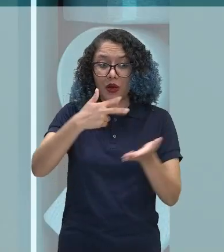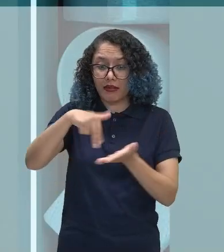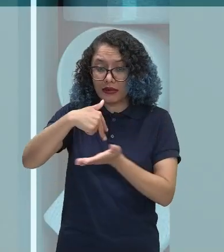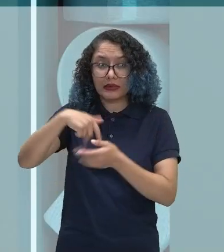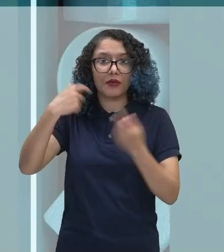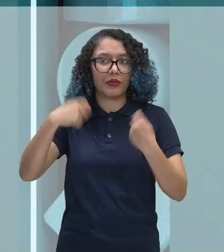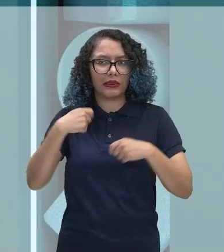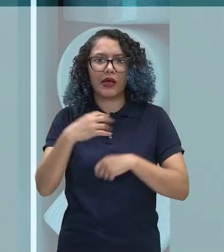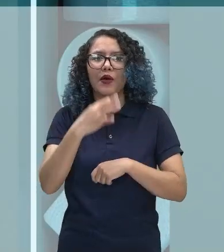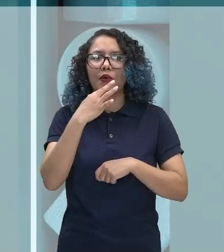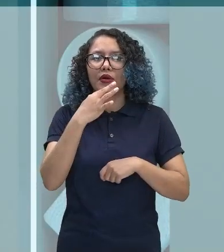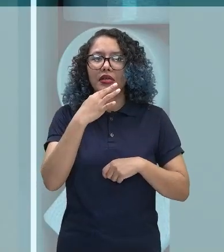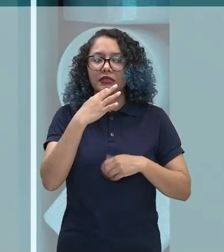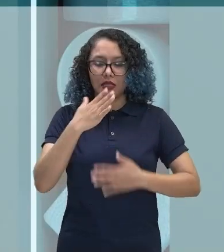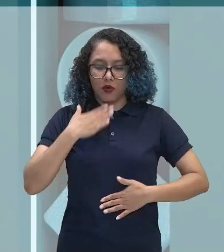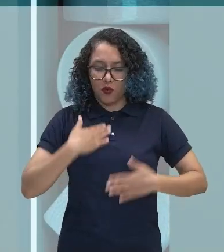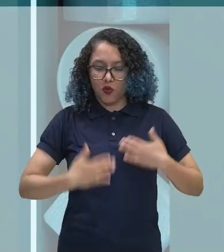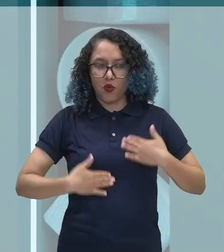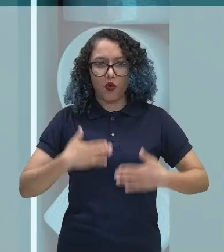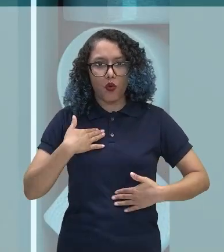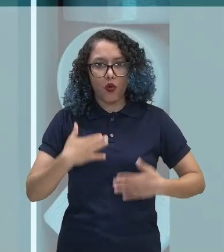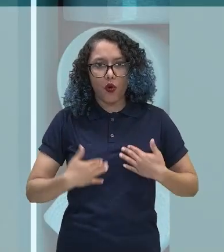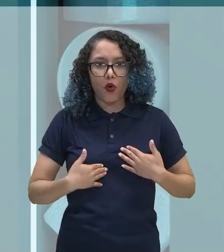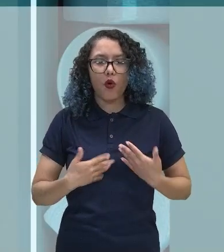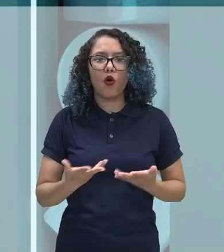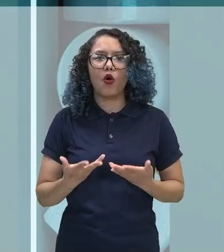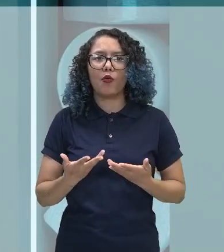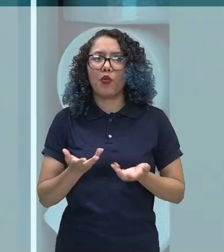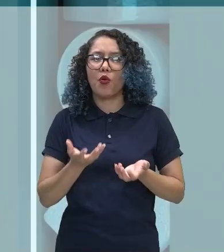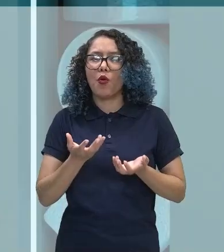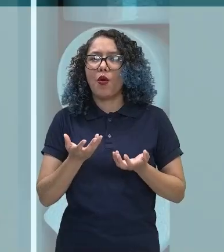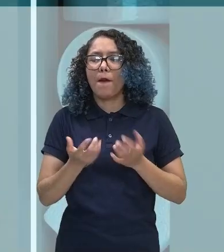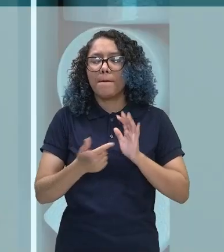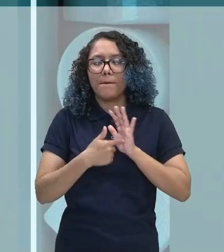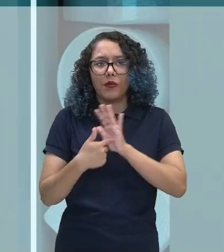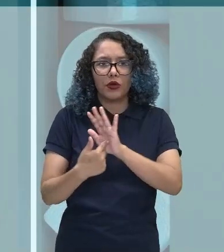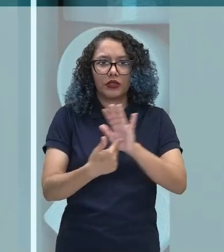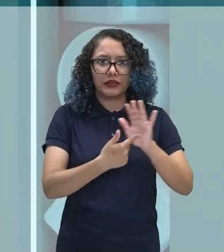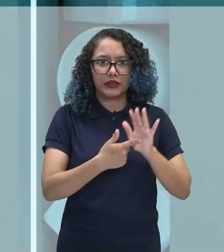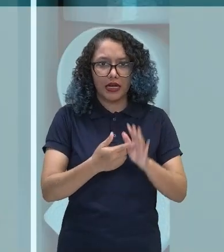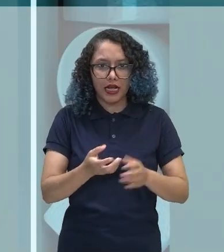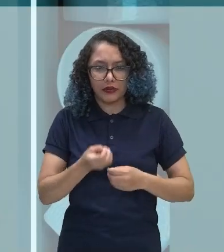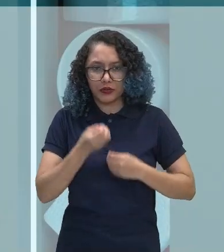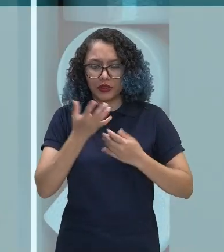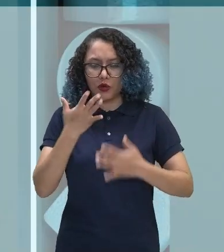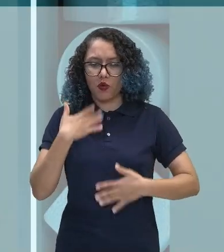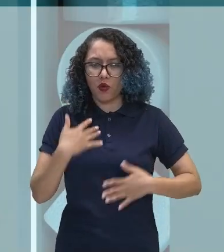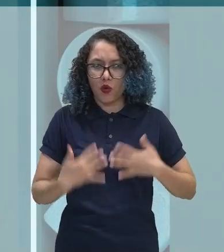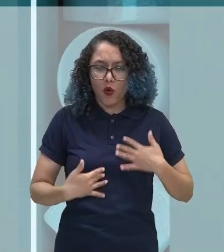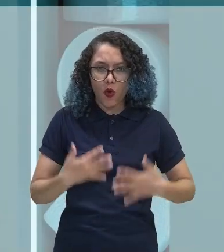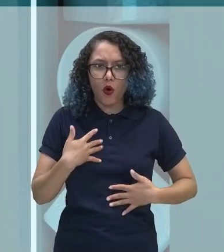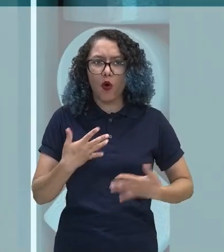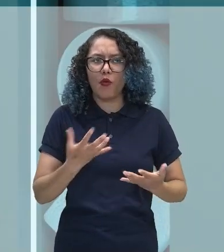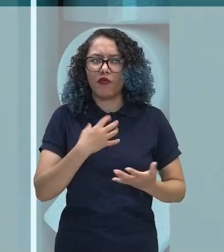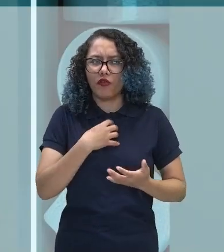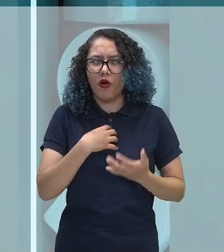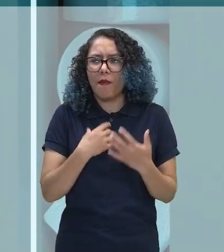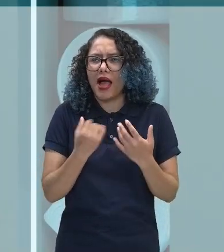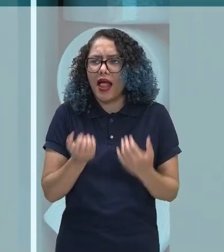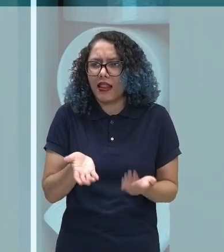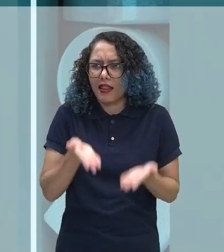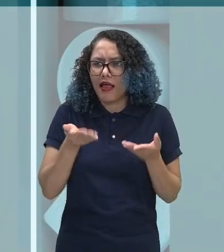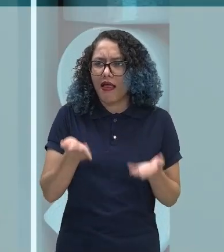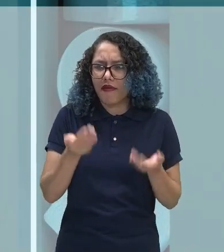de mostrar essa energia do corpo, de leve e também de pesado.